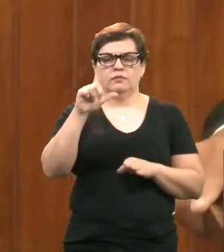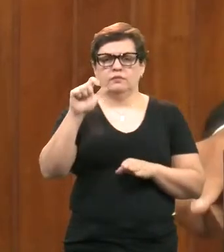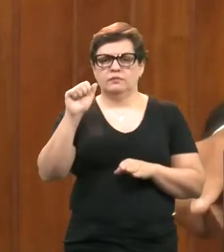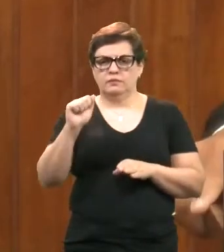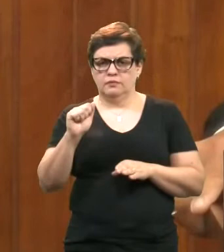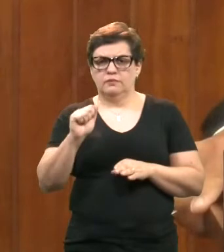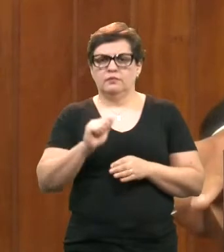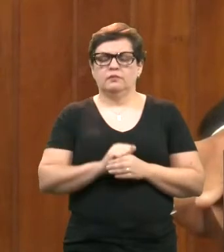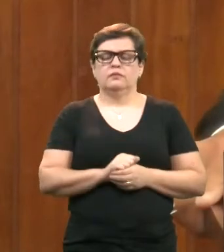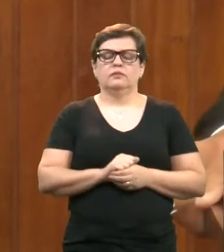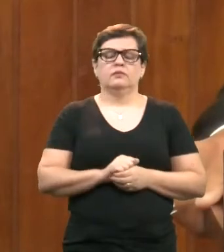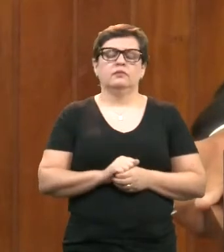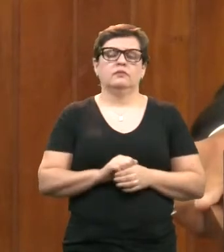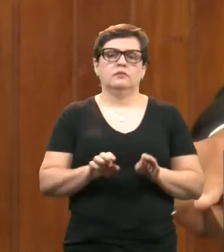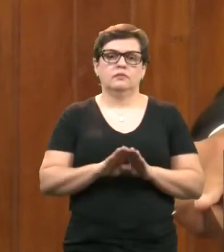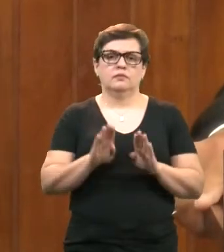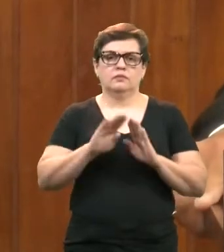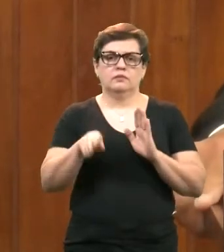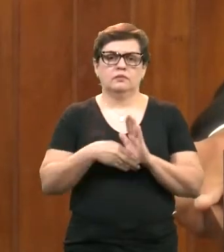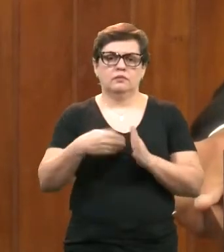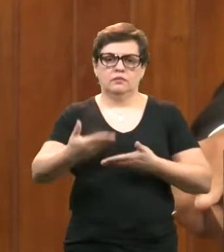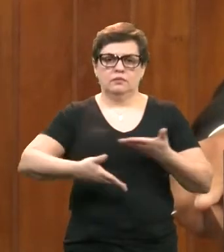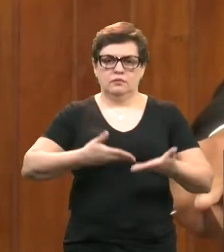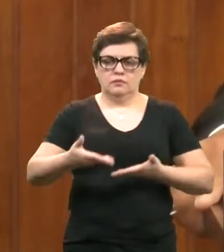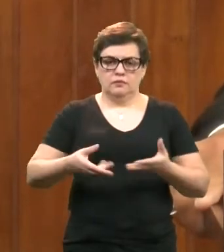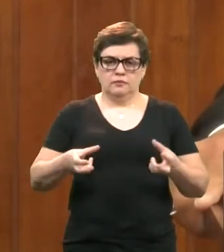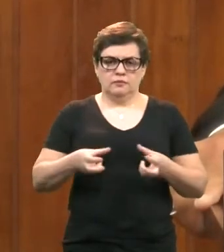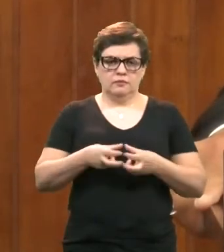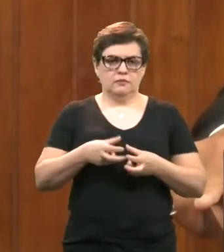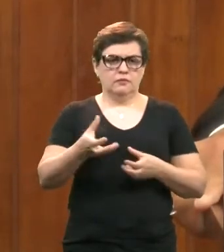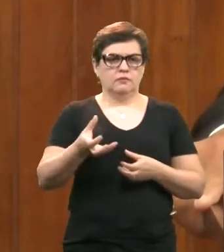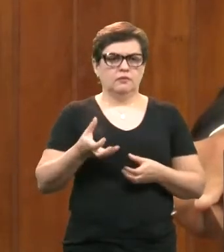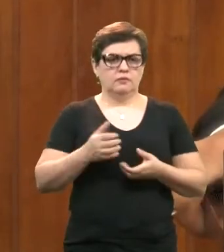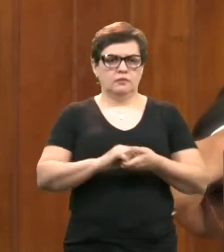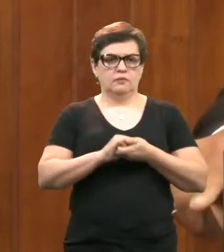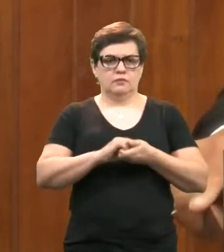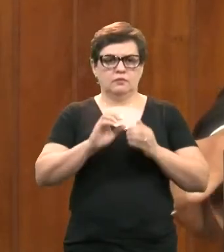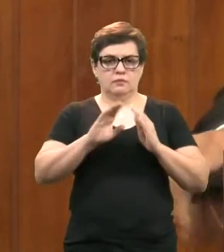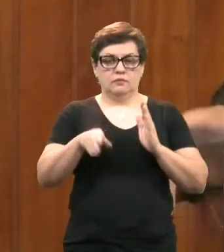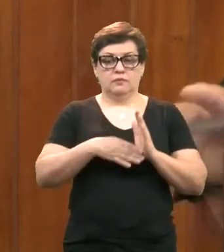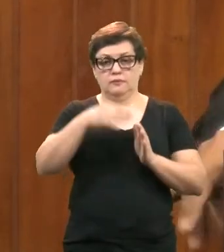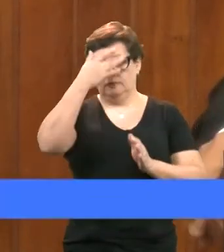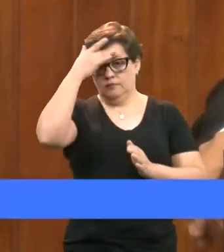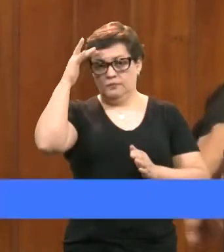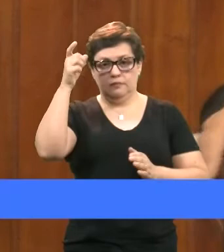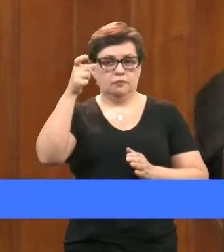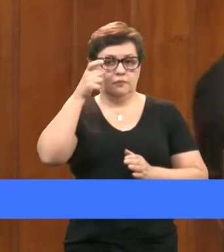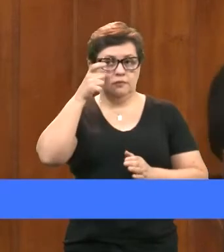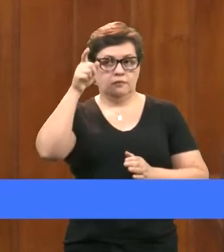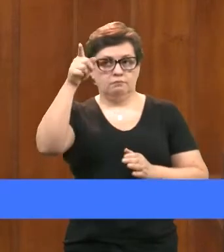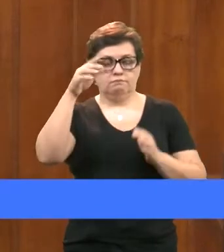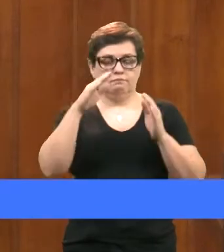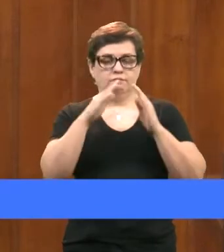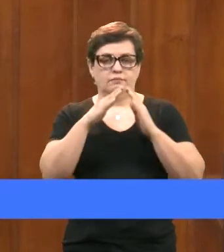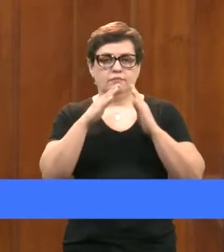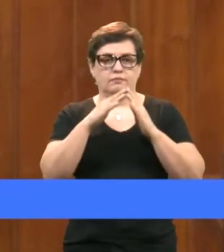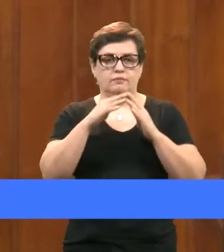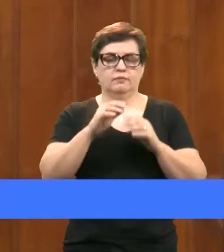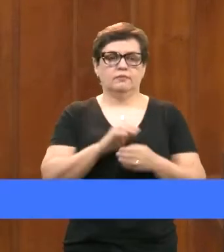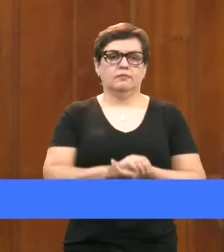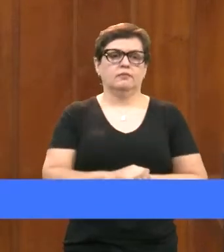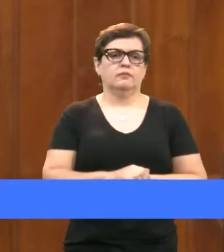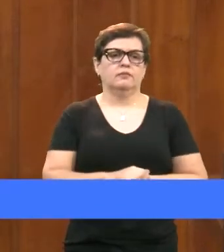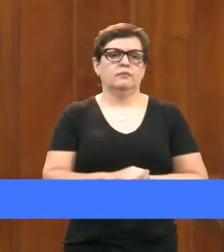os servidores daqui da Câmara Municipal. Quero cumprimentar todas as pessoas que nos assistem agora de casa. Nesse